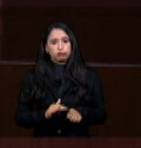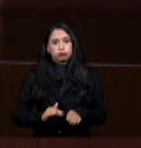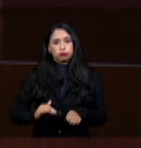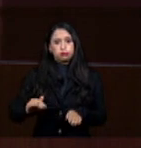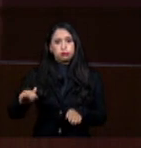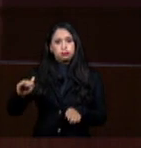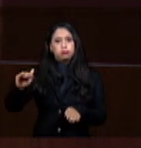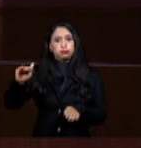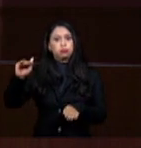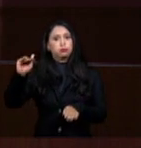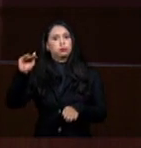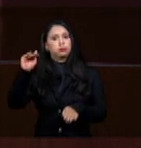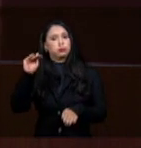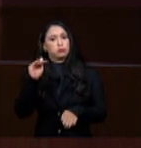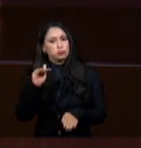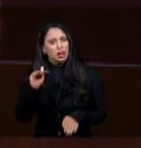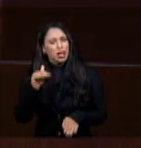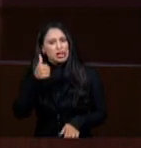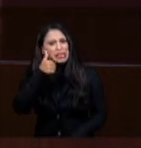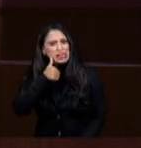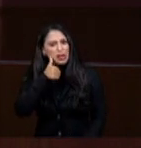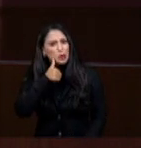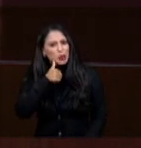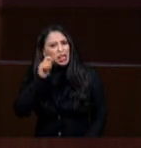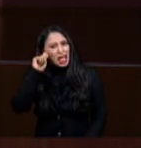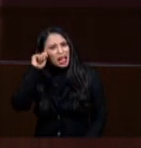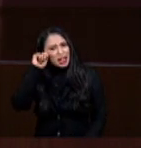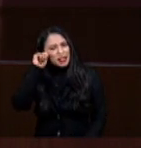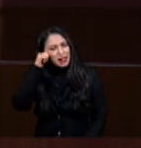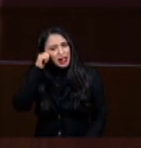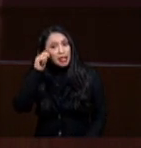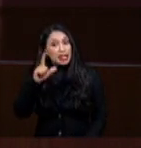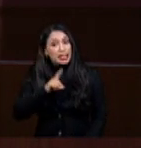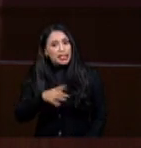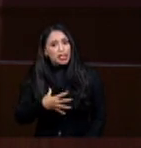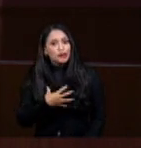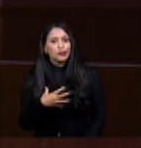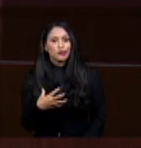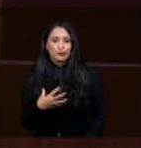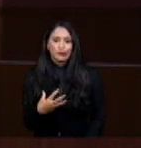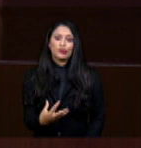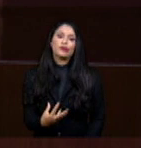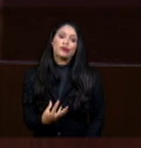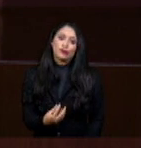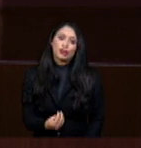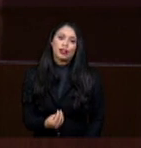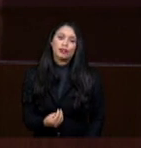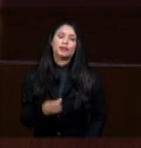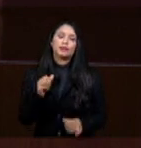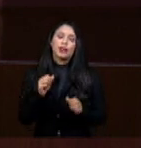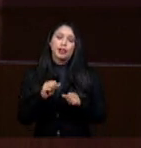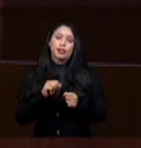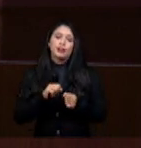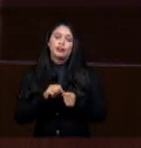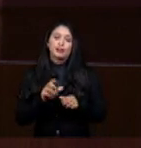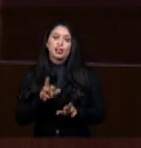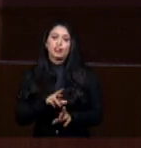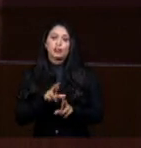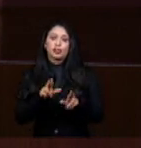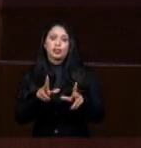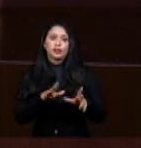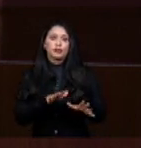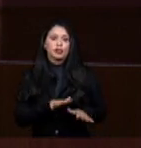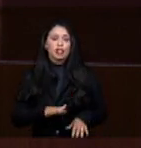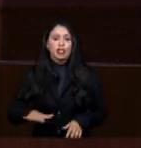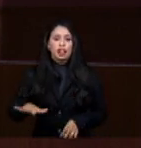né é ser mulher ser negra e ter filhos pastor da diferença no